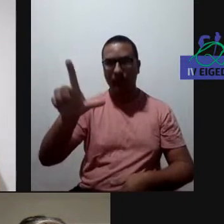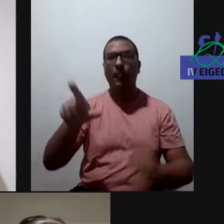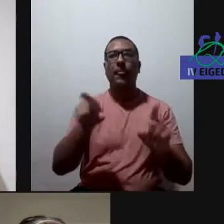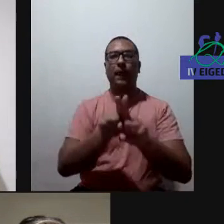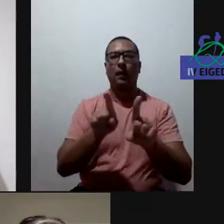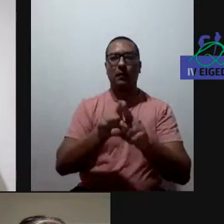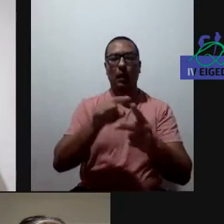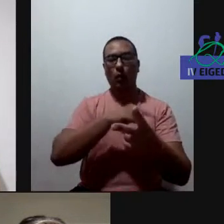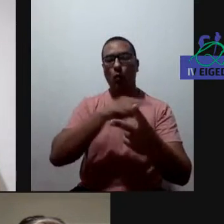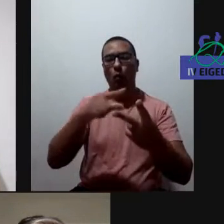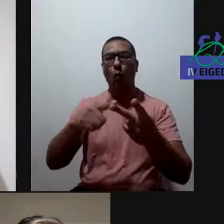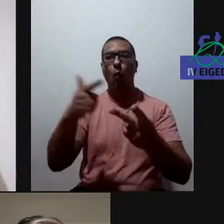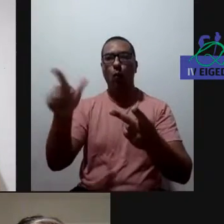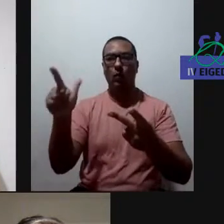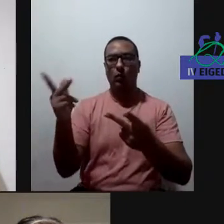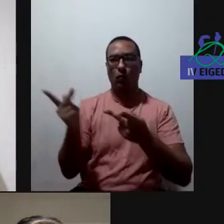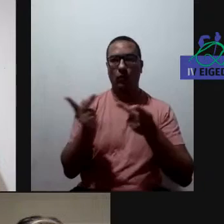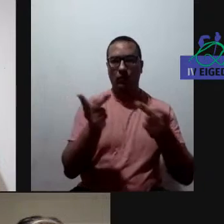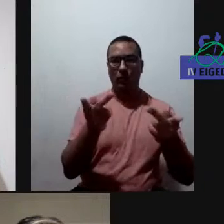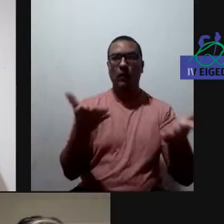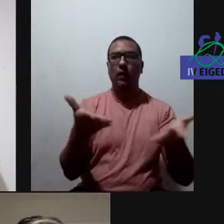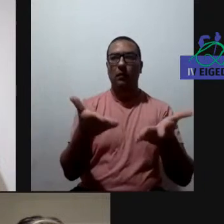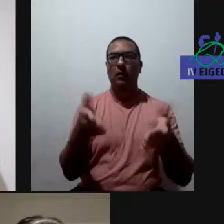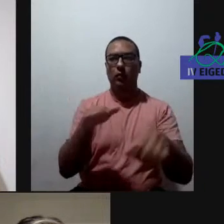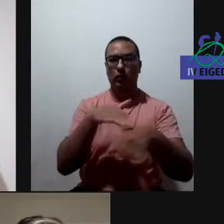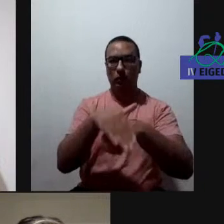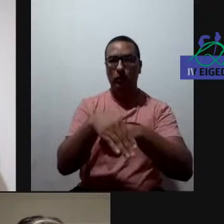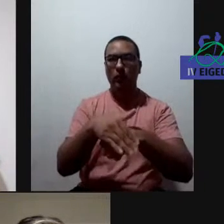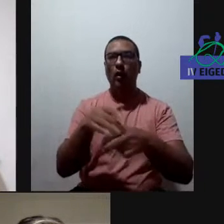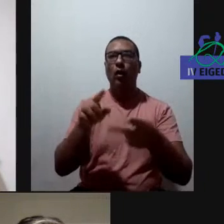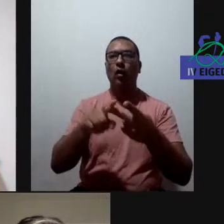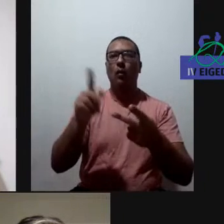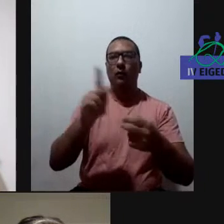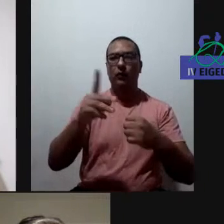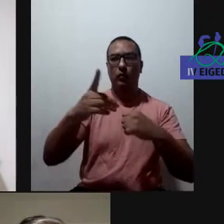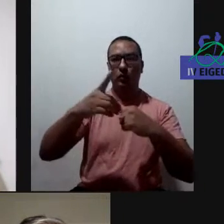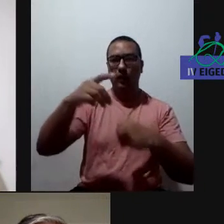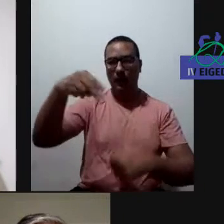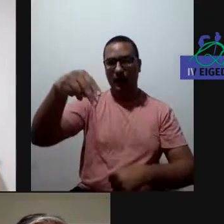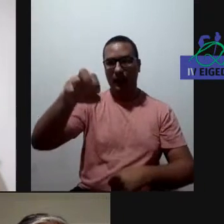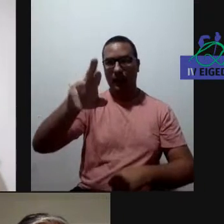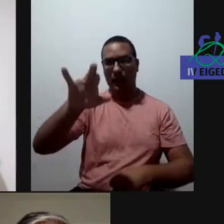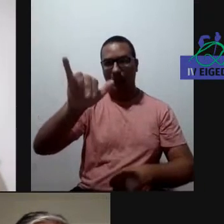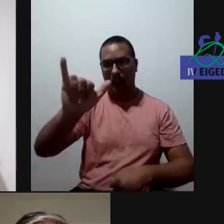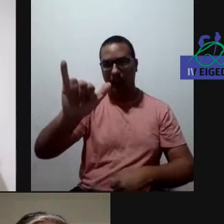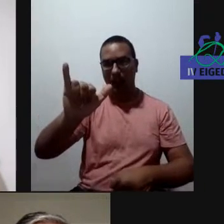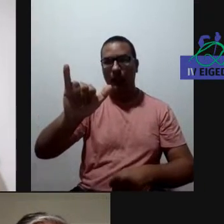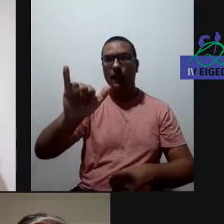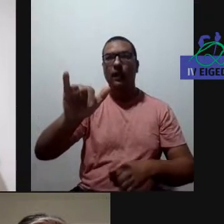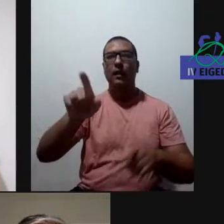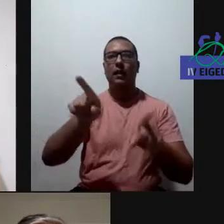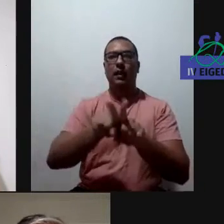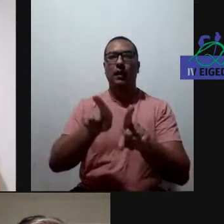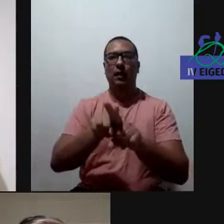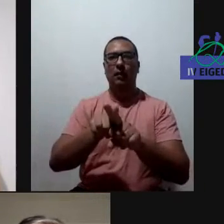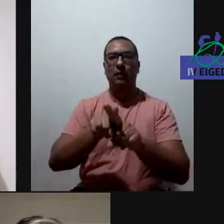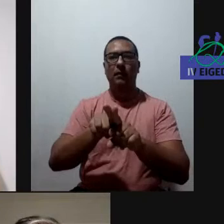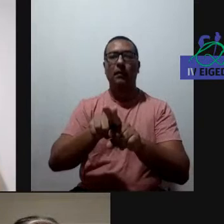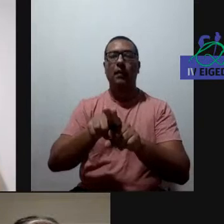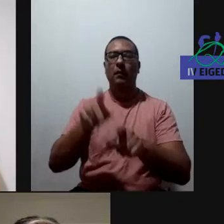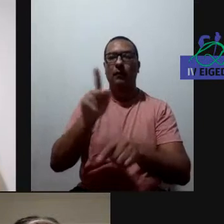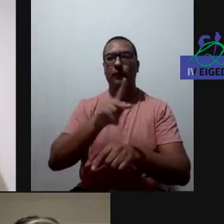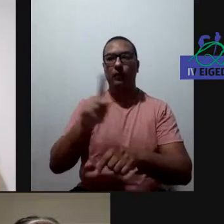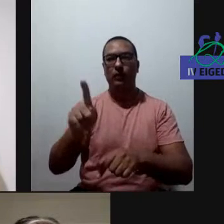segundo convidado dessa noite, o professor doutor Leri dos Santos, que é CEO do Instituto Stella e